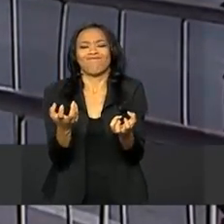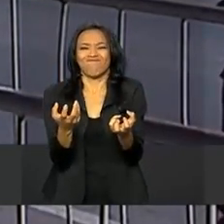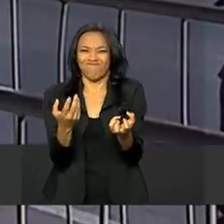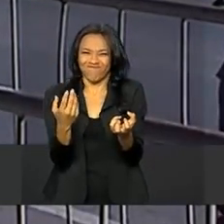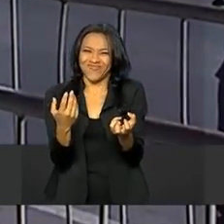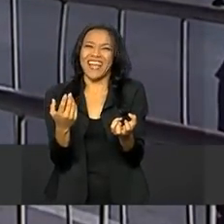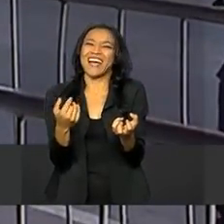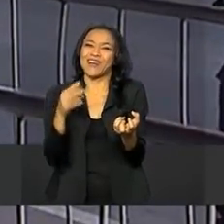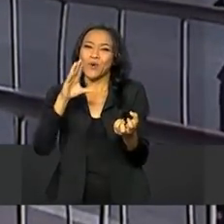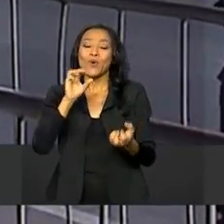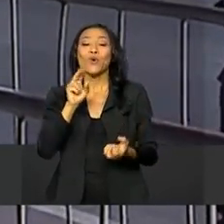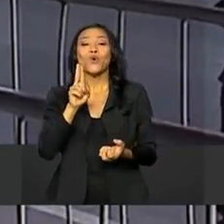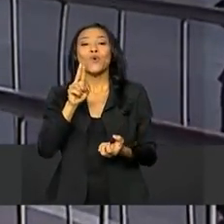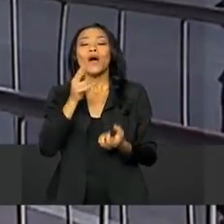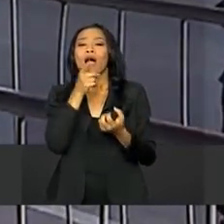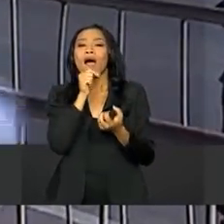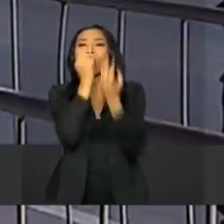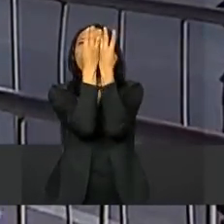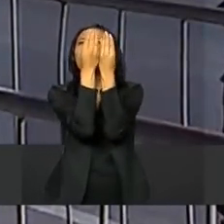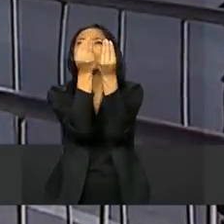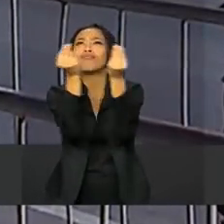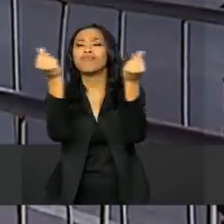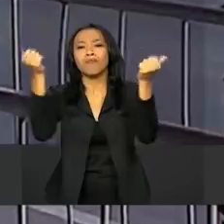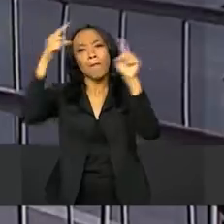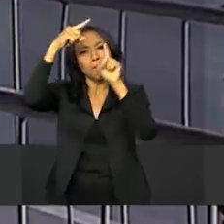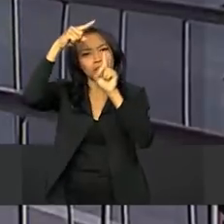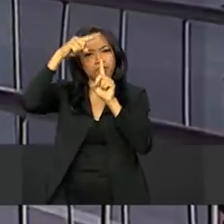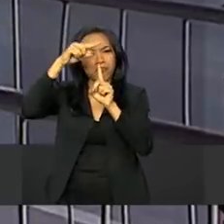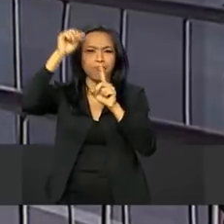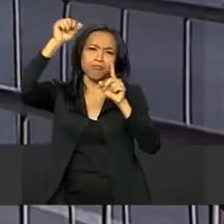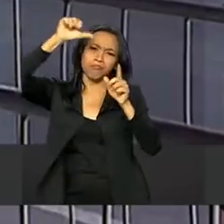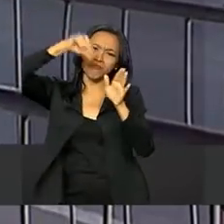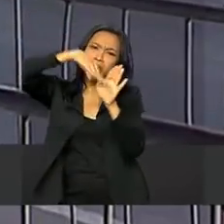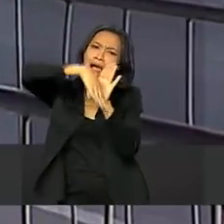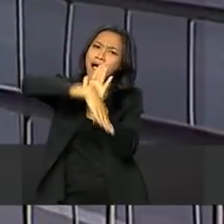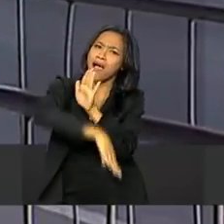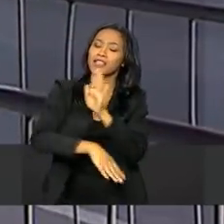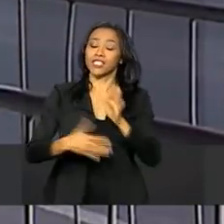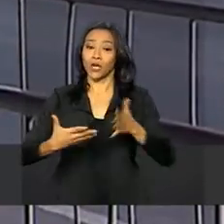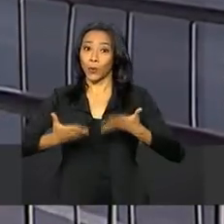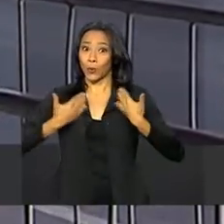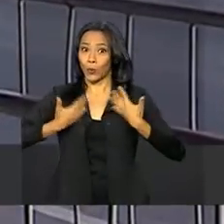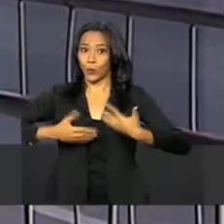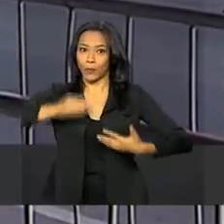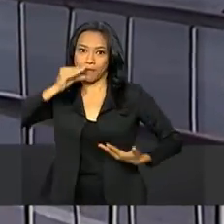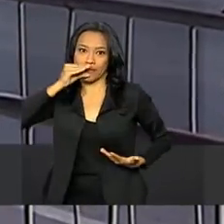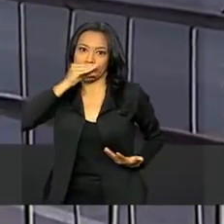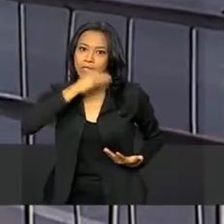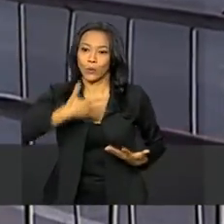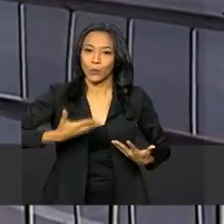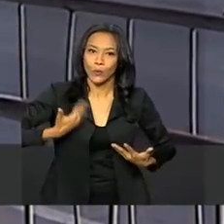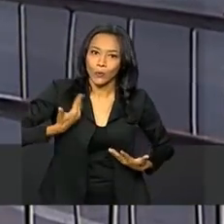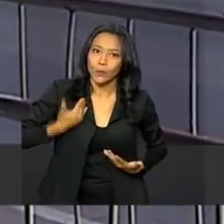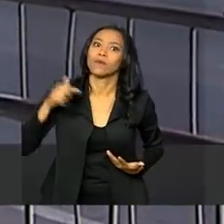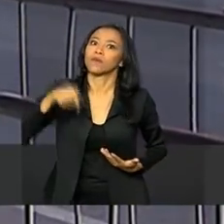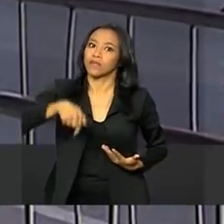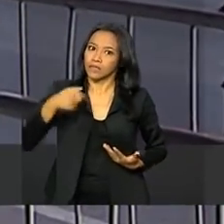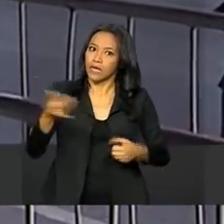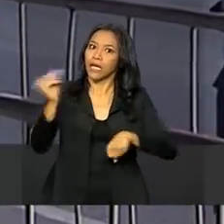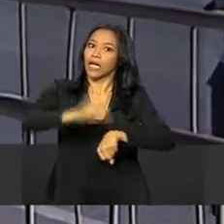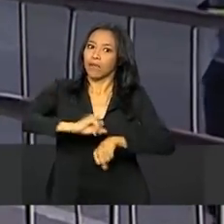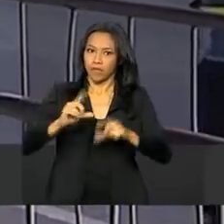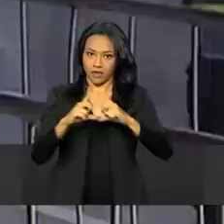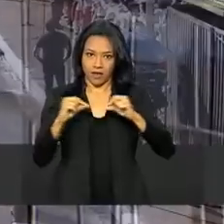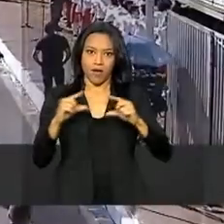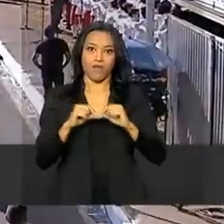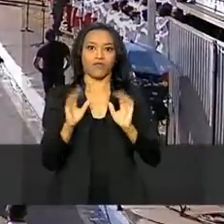baixa e deve fazer calor, o céu está totalmente aberto, já começa a esquentar aqui na capital federal, então a gente lembra que é importante sempre